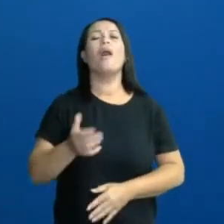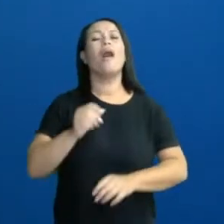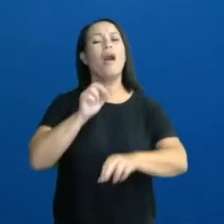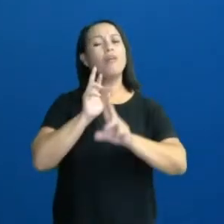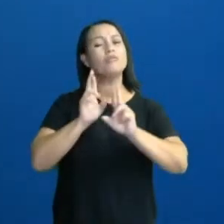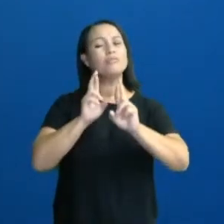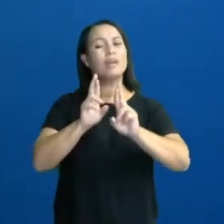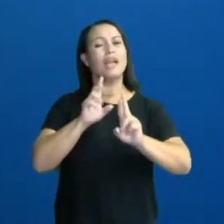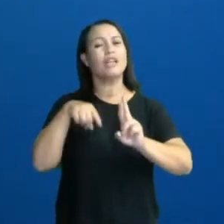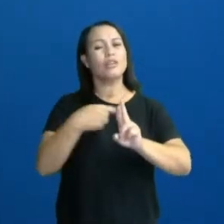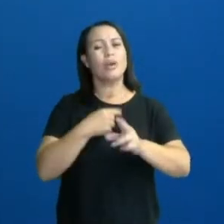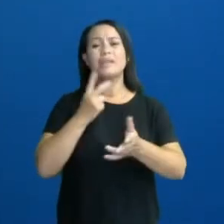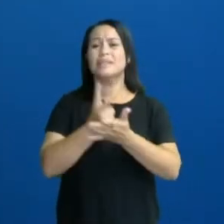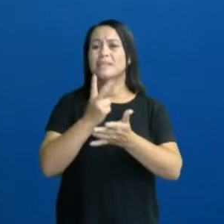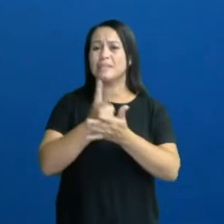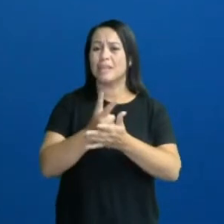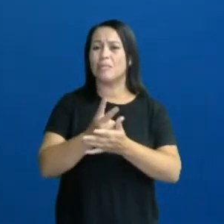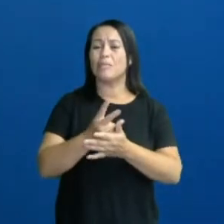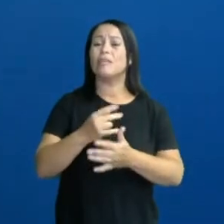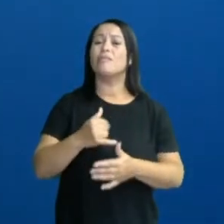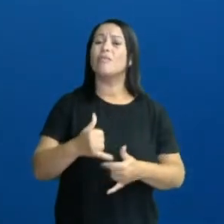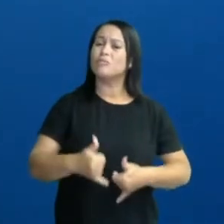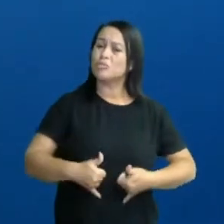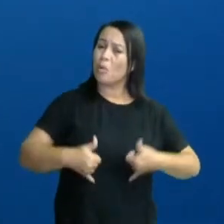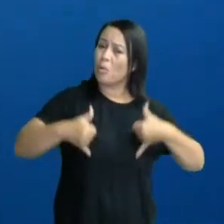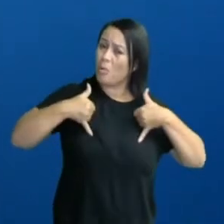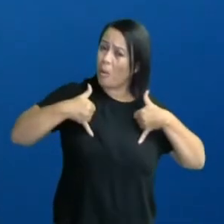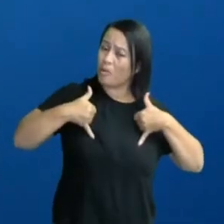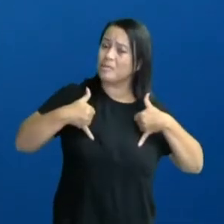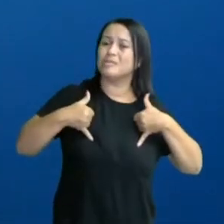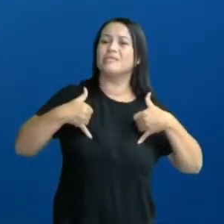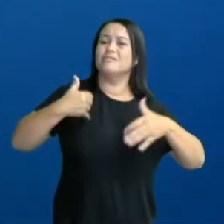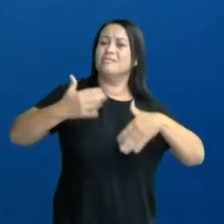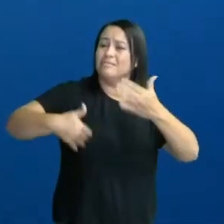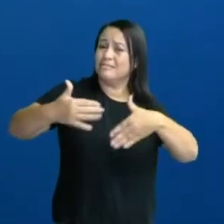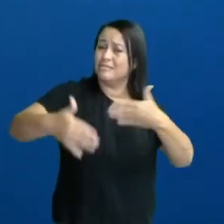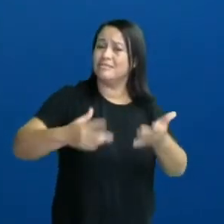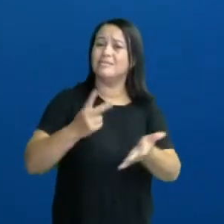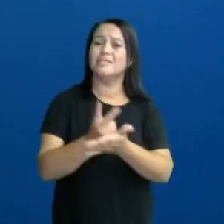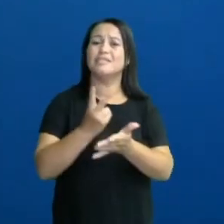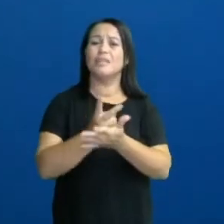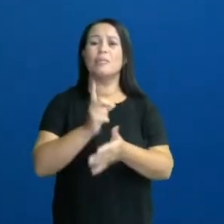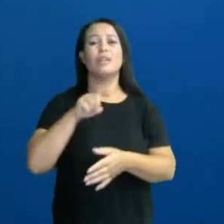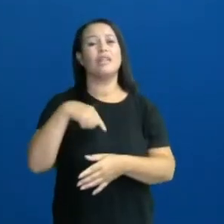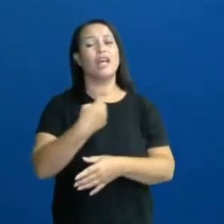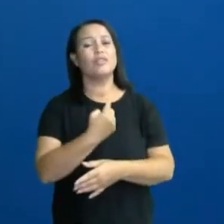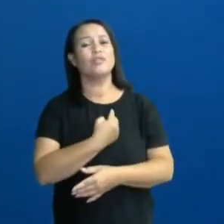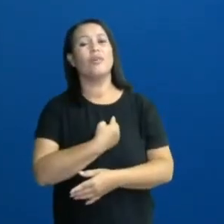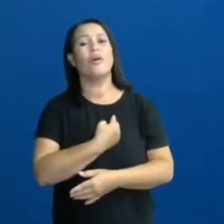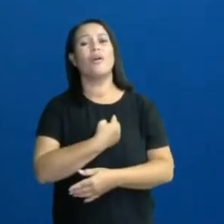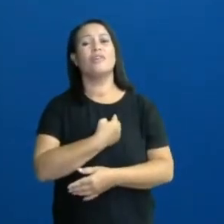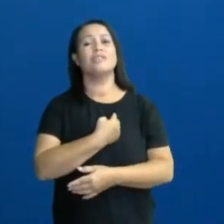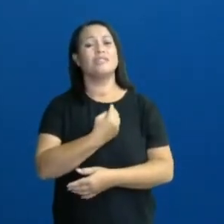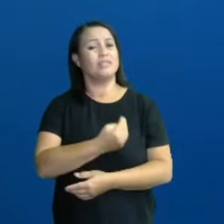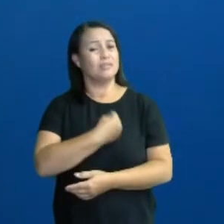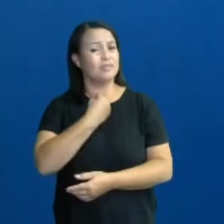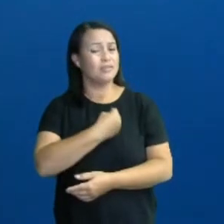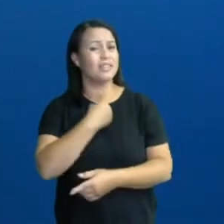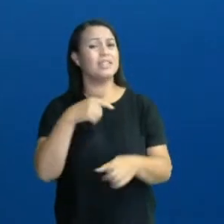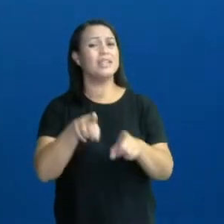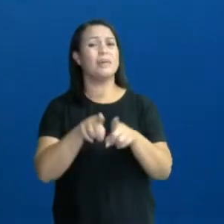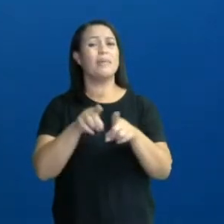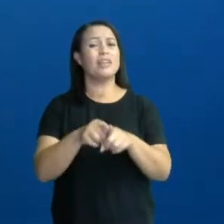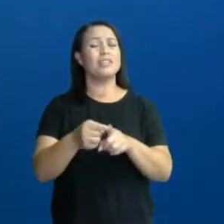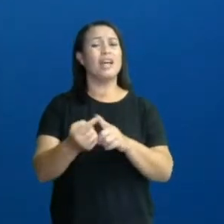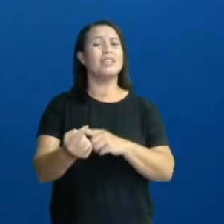vez se orgulhando mais, ficando mais orgulhoso, né? Não só das nossas raízes, dos